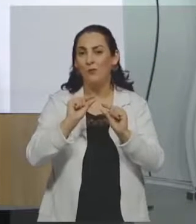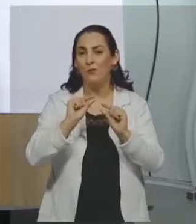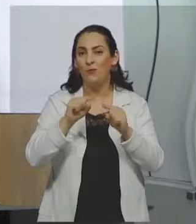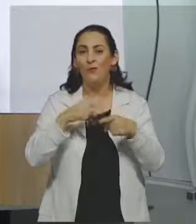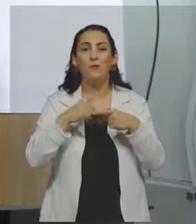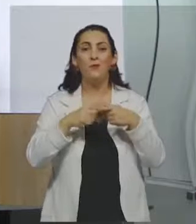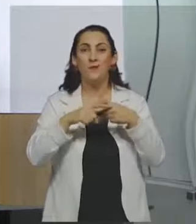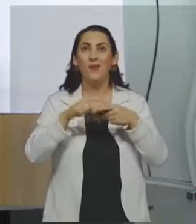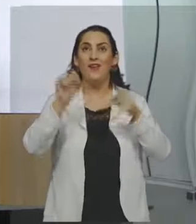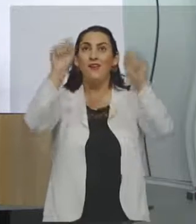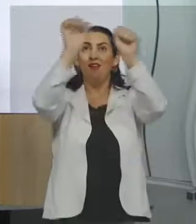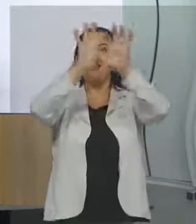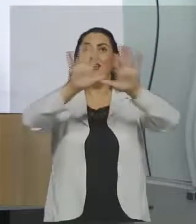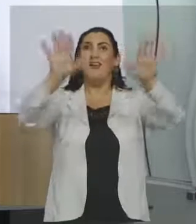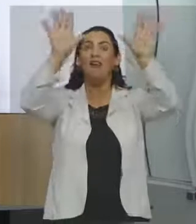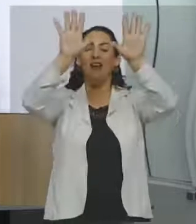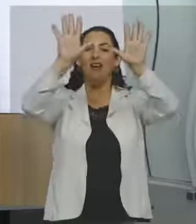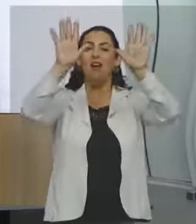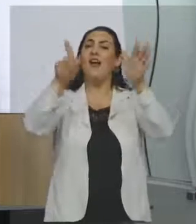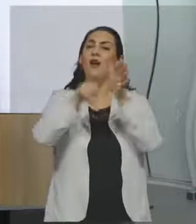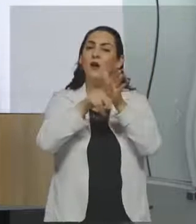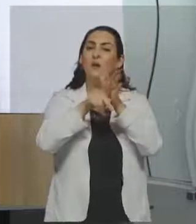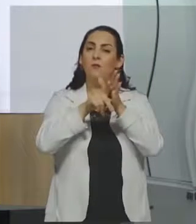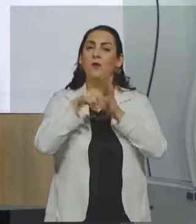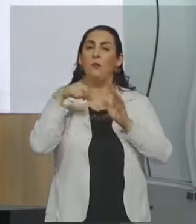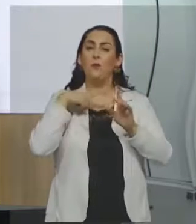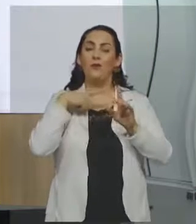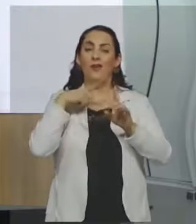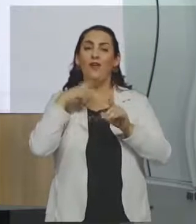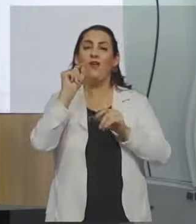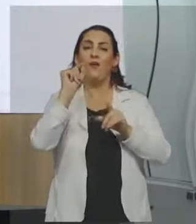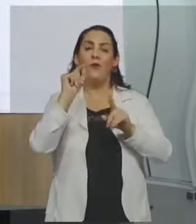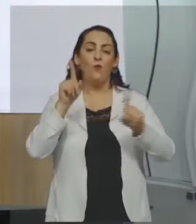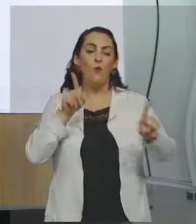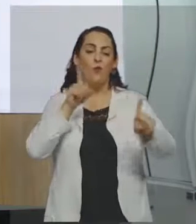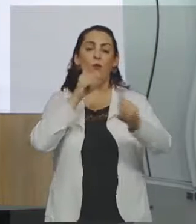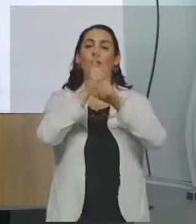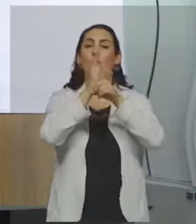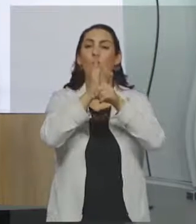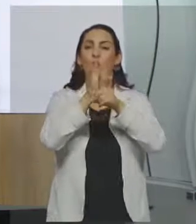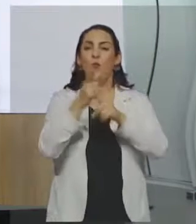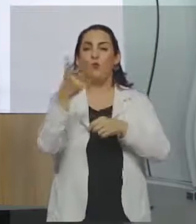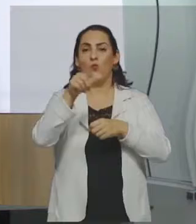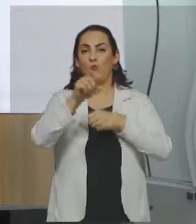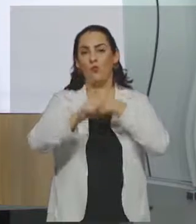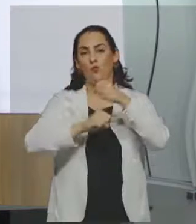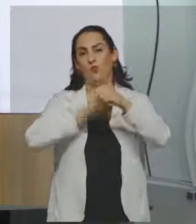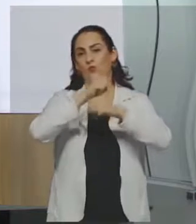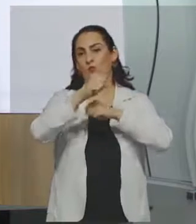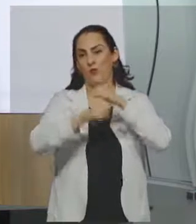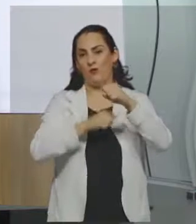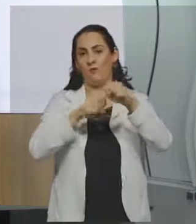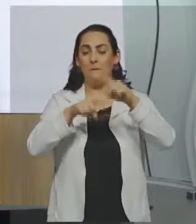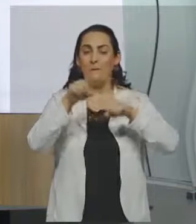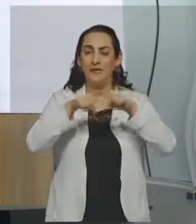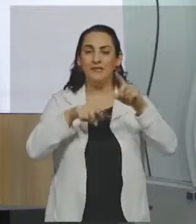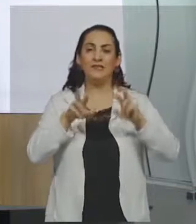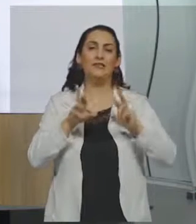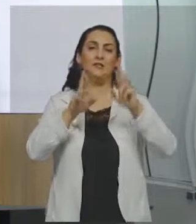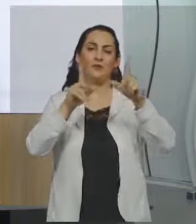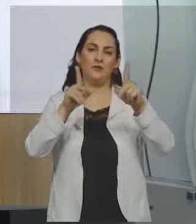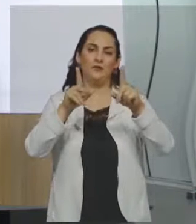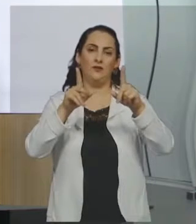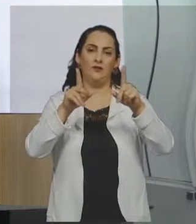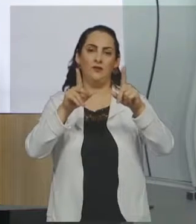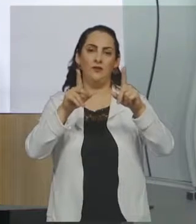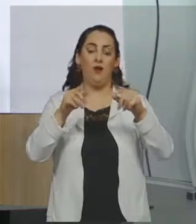com que aumente esse ângulo de dispersação. Enquanto que no vácuo não existe matéria, então não